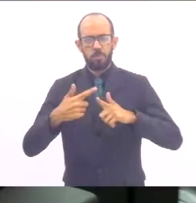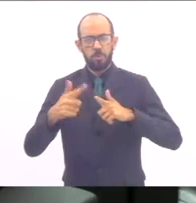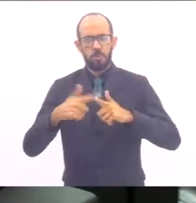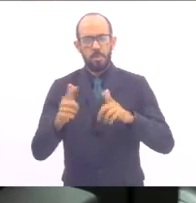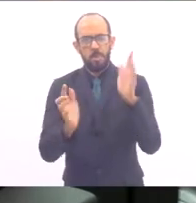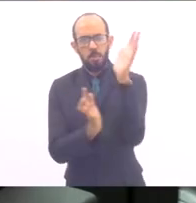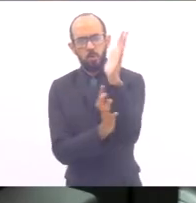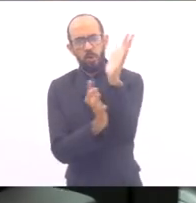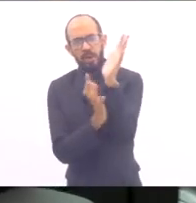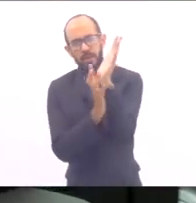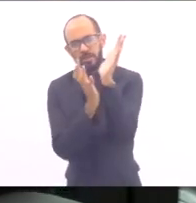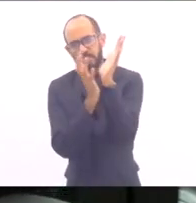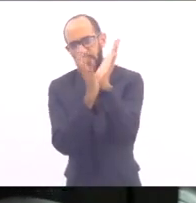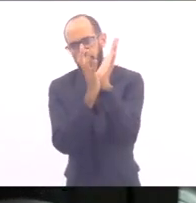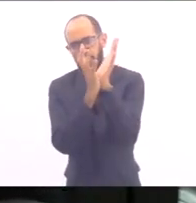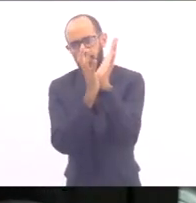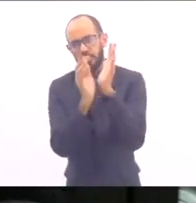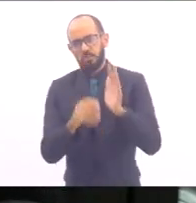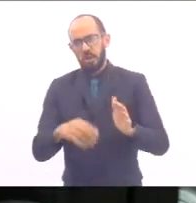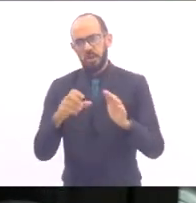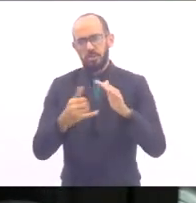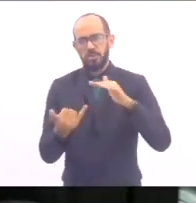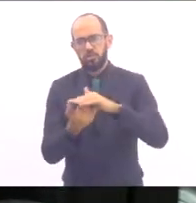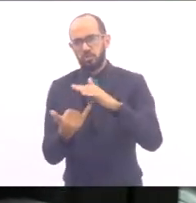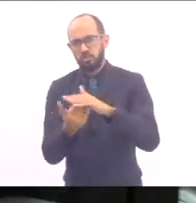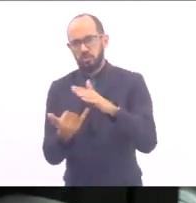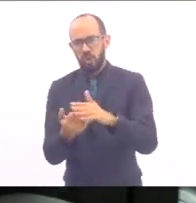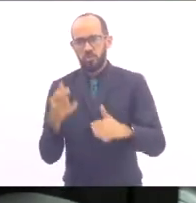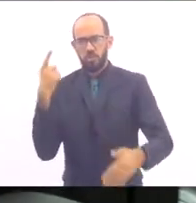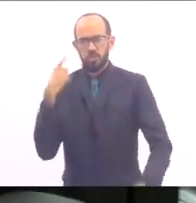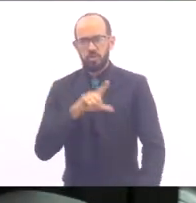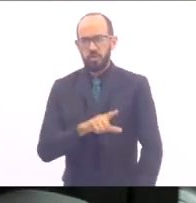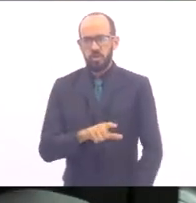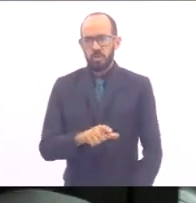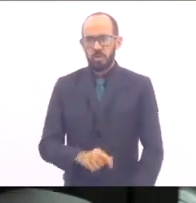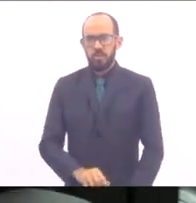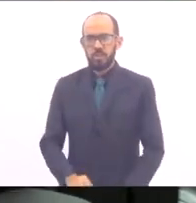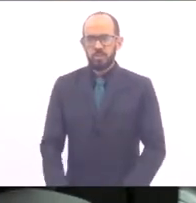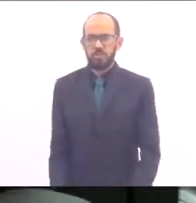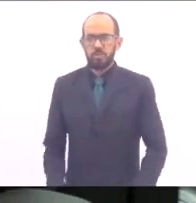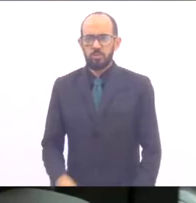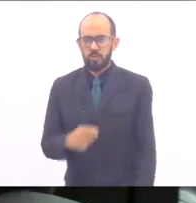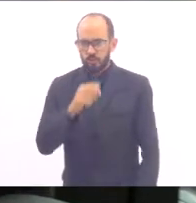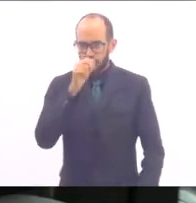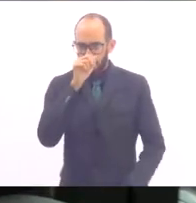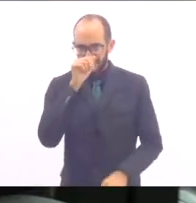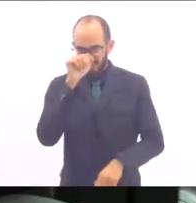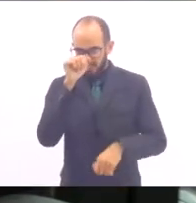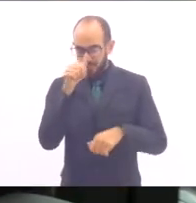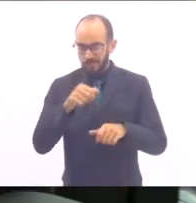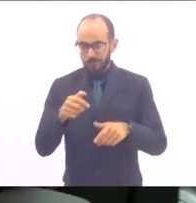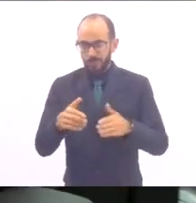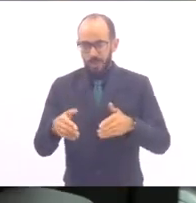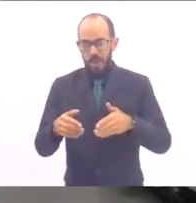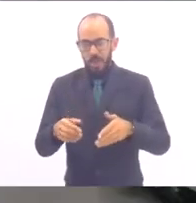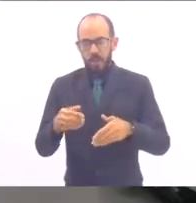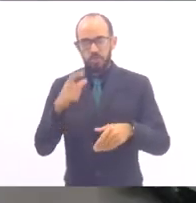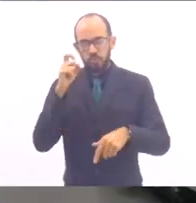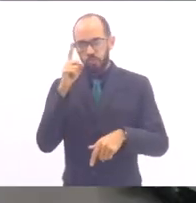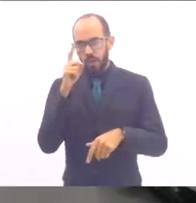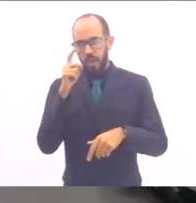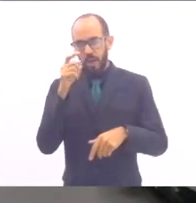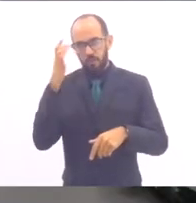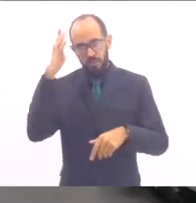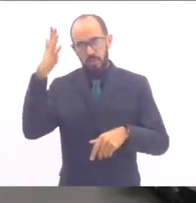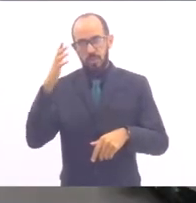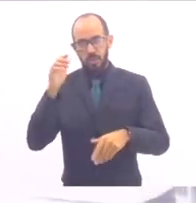e da papelada para as cooperativas conseguirem a inexigibilidade da licença.